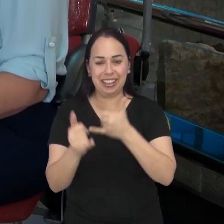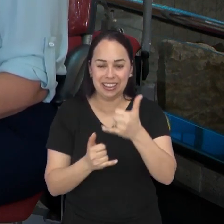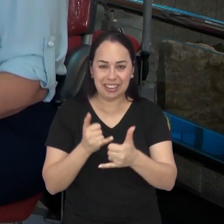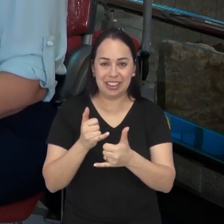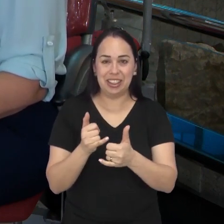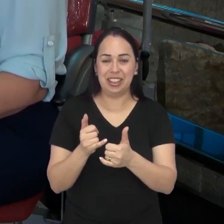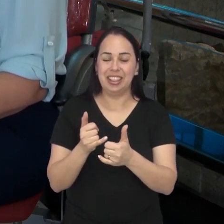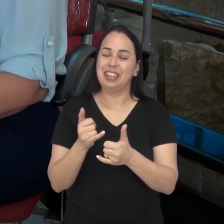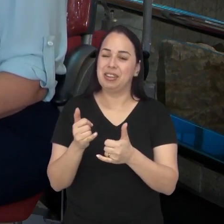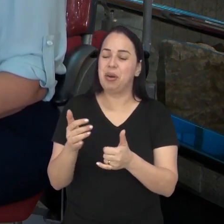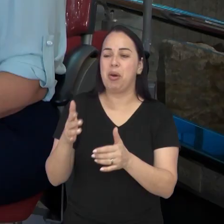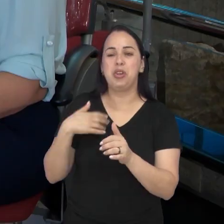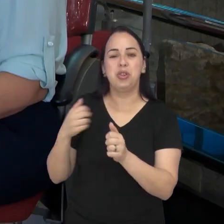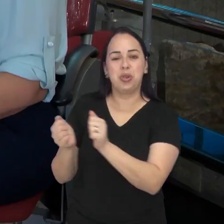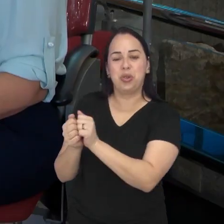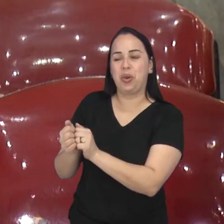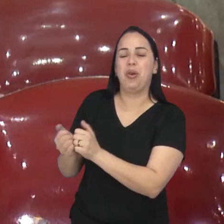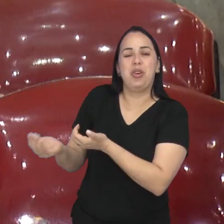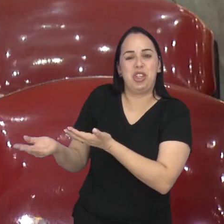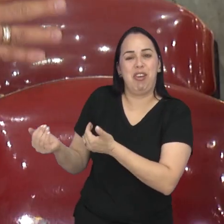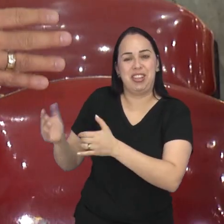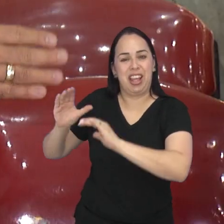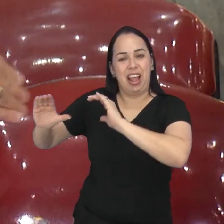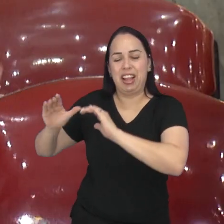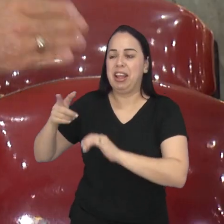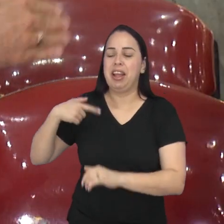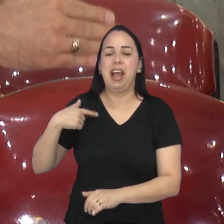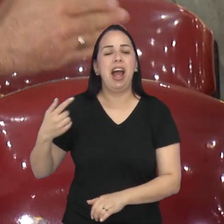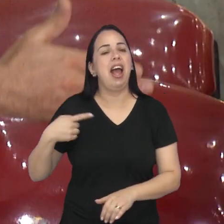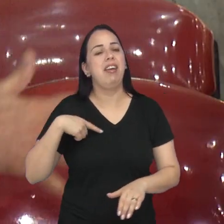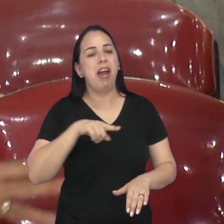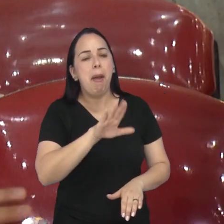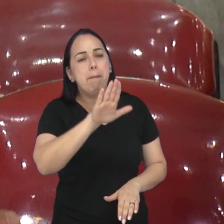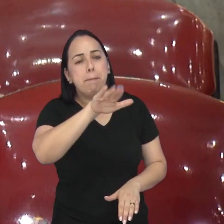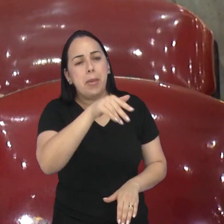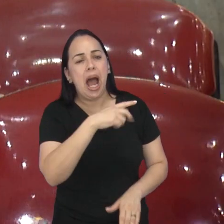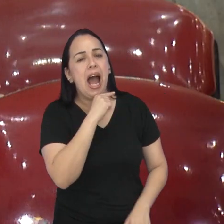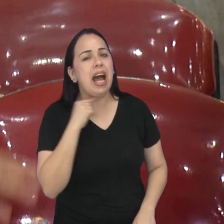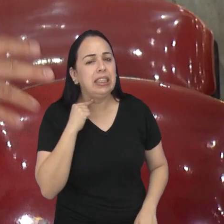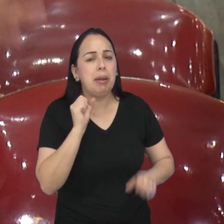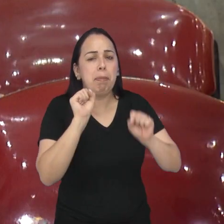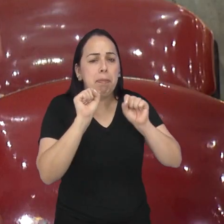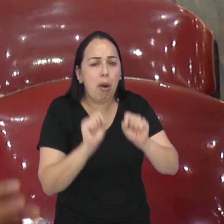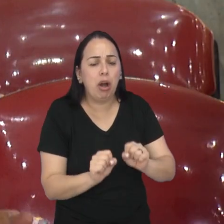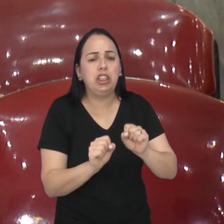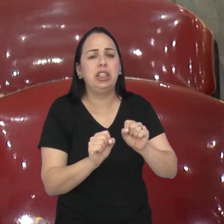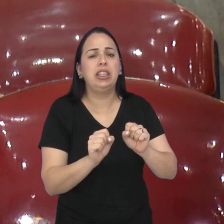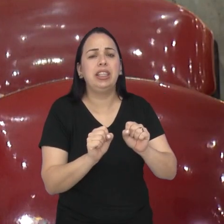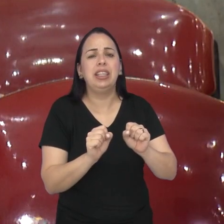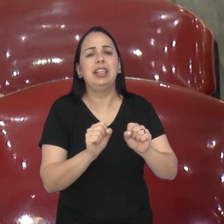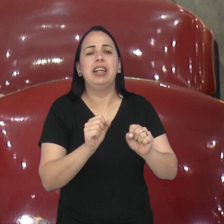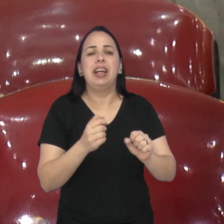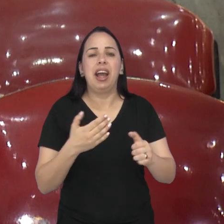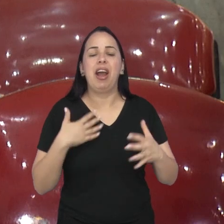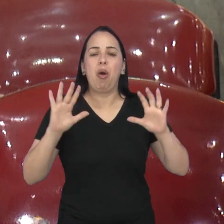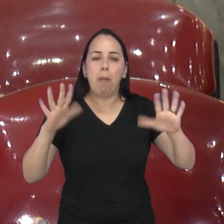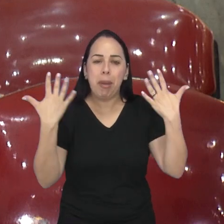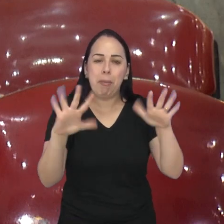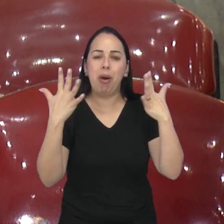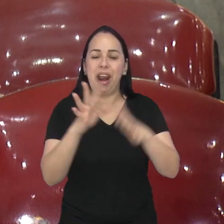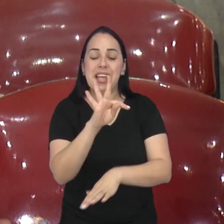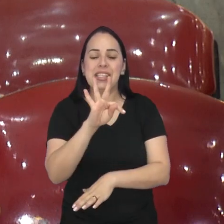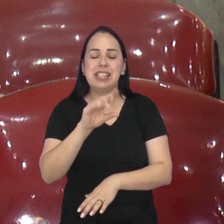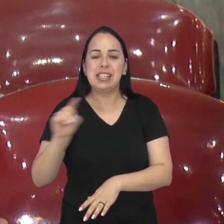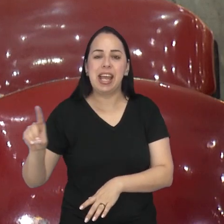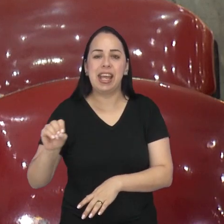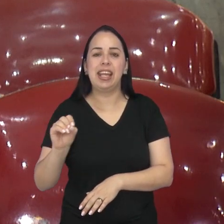com os jovens que estavam cantando. O jovem falou assim, padre, o senhor para celebrar 100 toneladas, o senhor podia raspar a cabeça. Eu